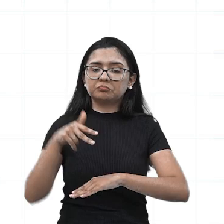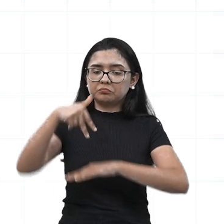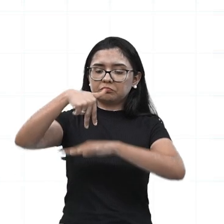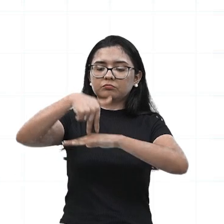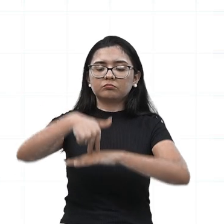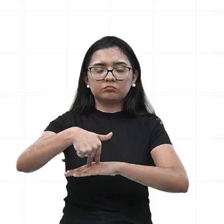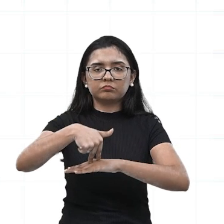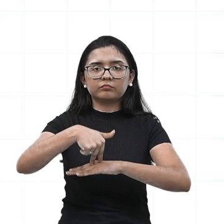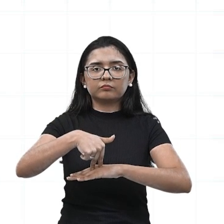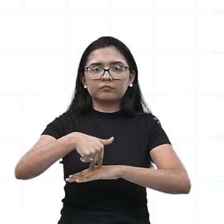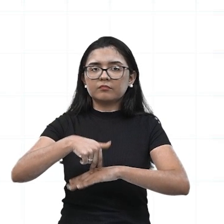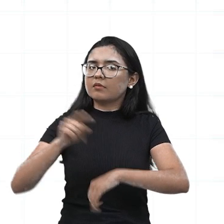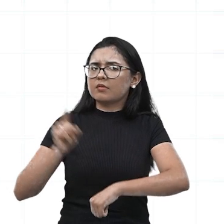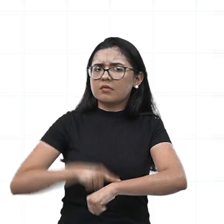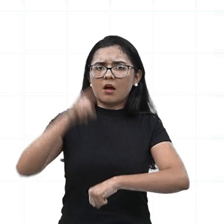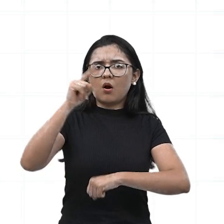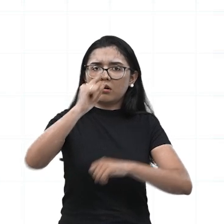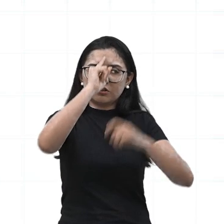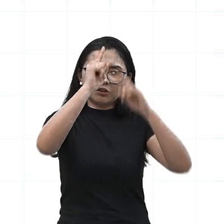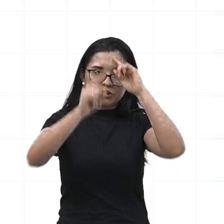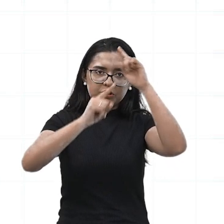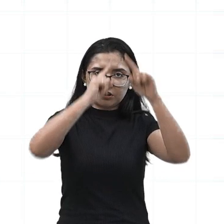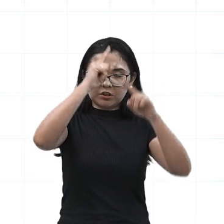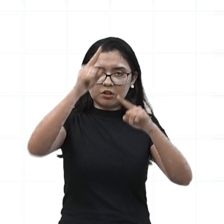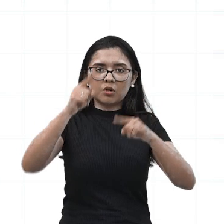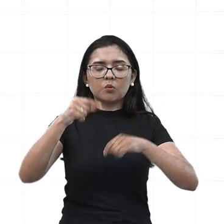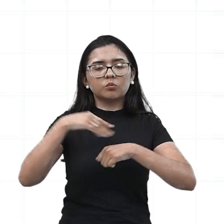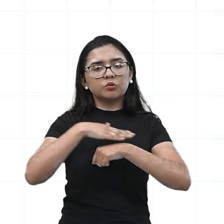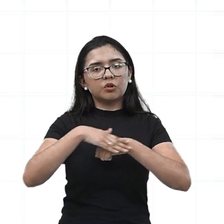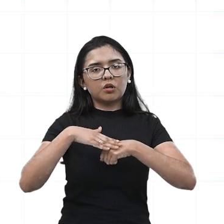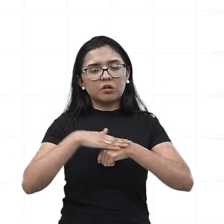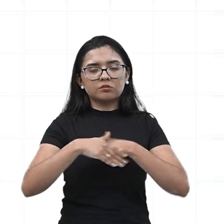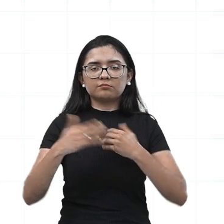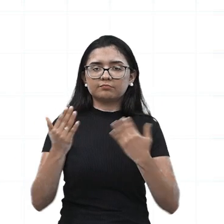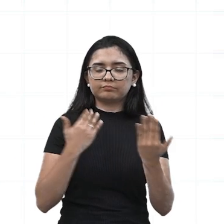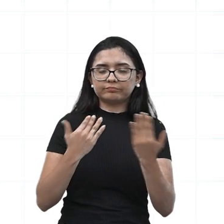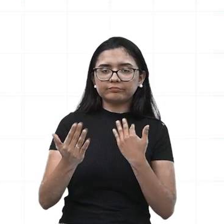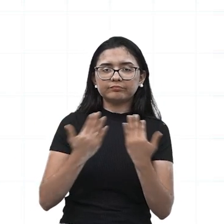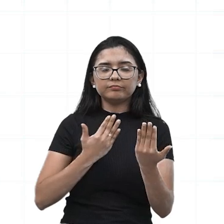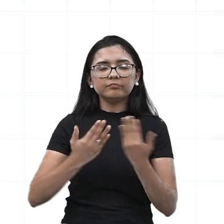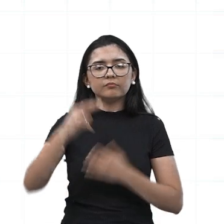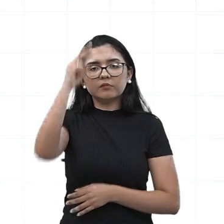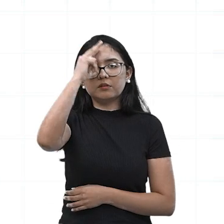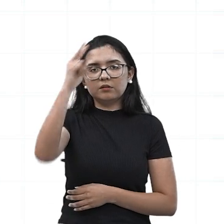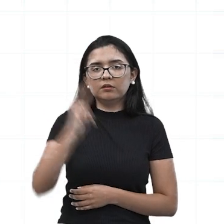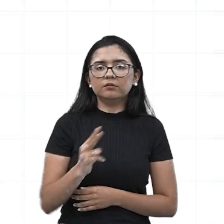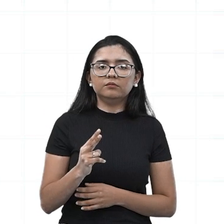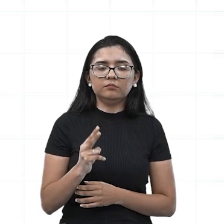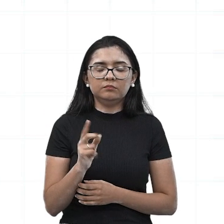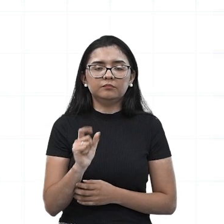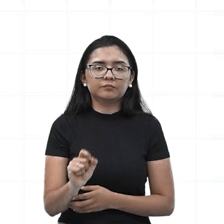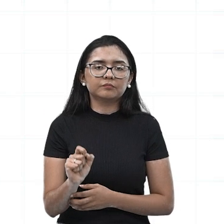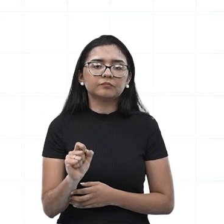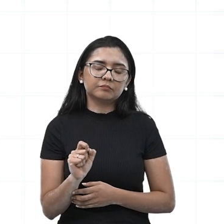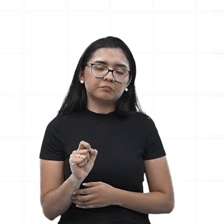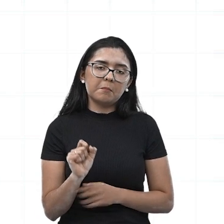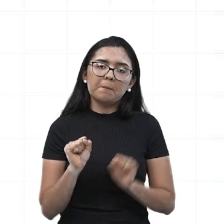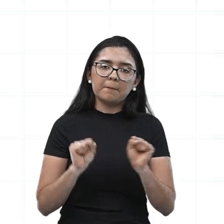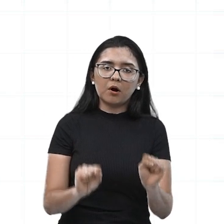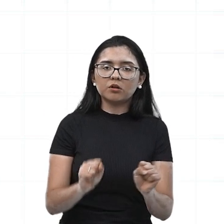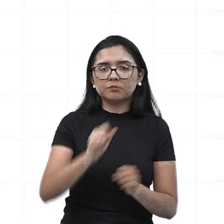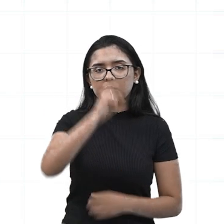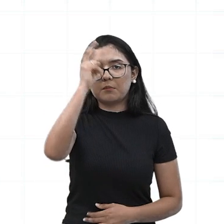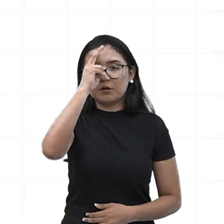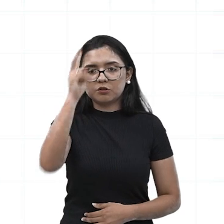e eles improvisam ali um diálogo, eles improvisam uma história. Pode ser uma